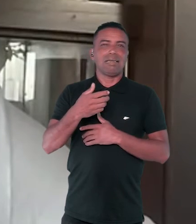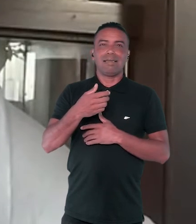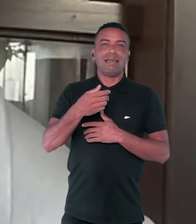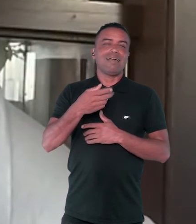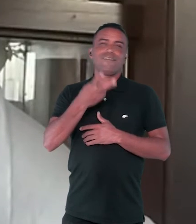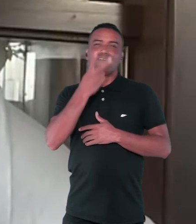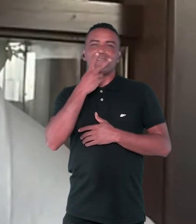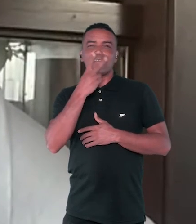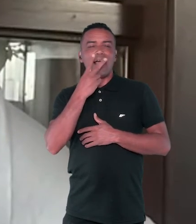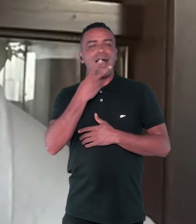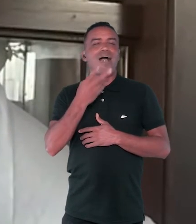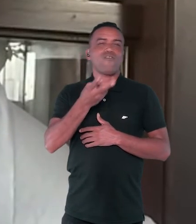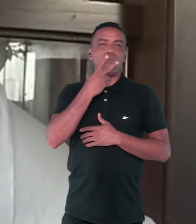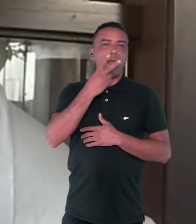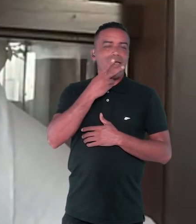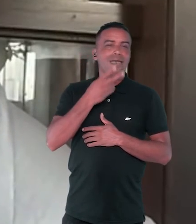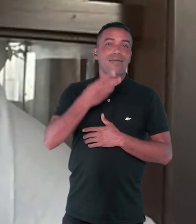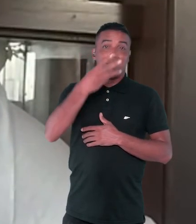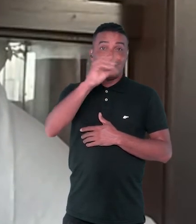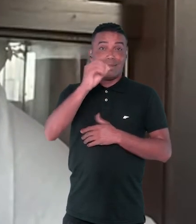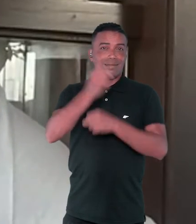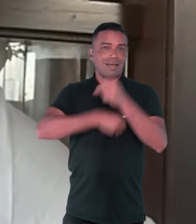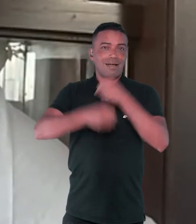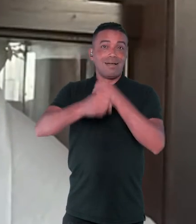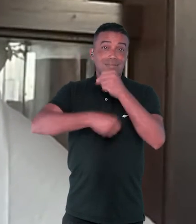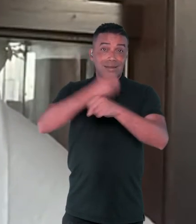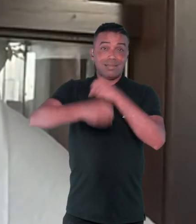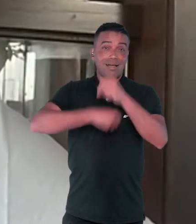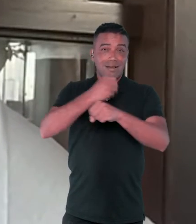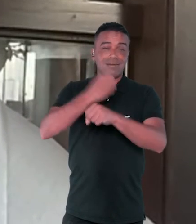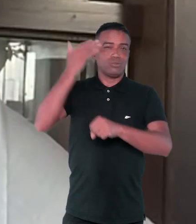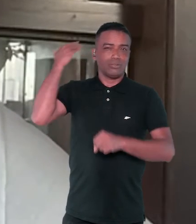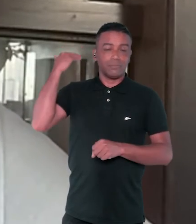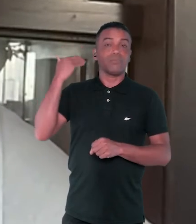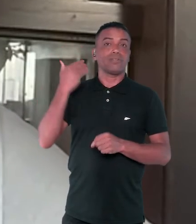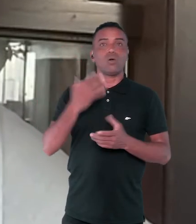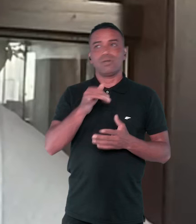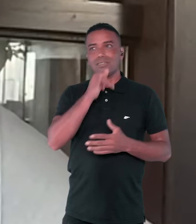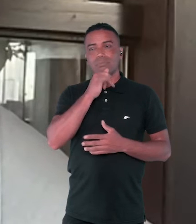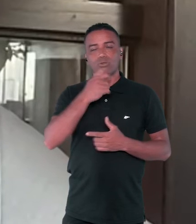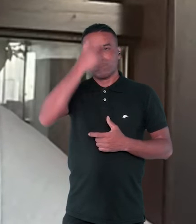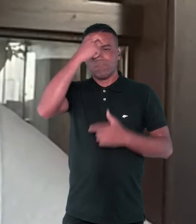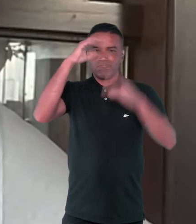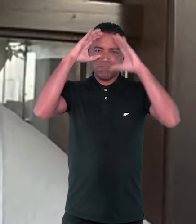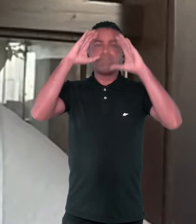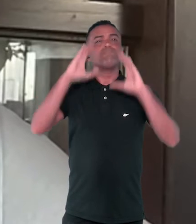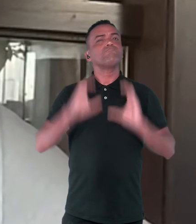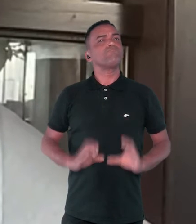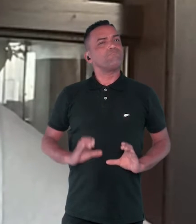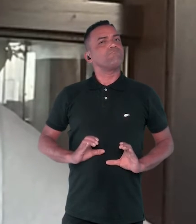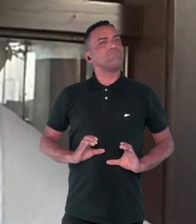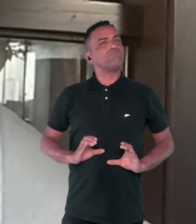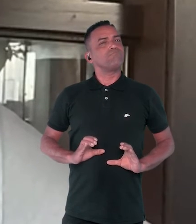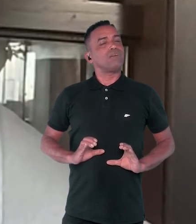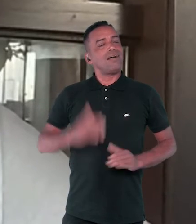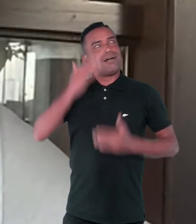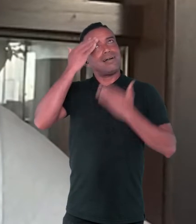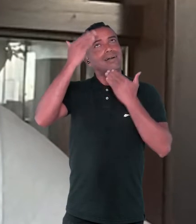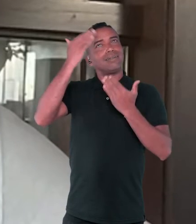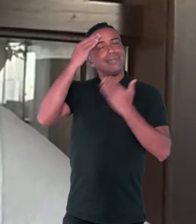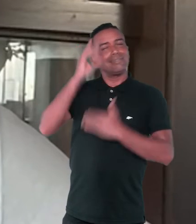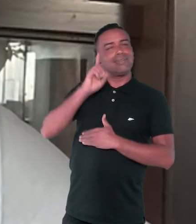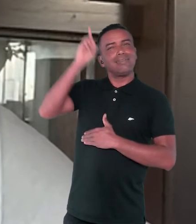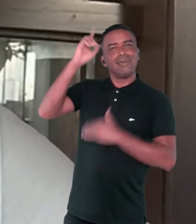Então, é isso, é tocar, buscar cada vez mais ser mais digno, cada vez mais agradecer